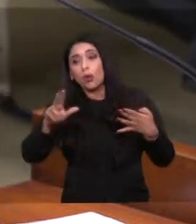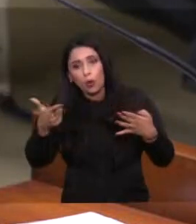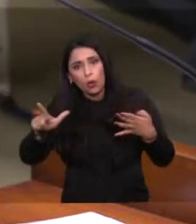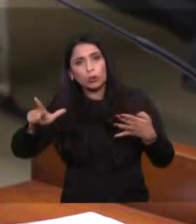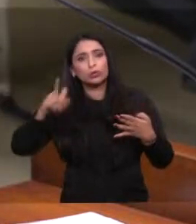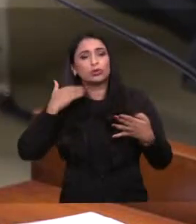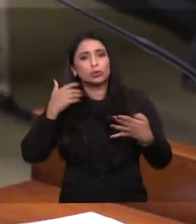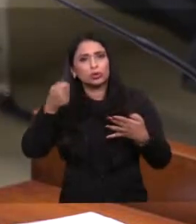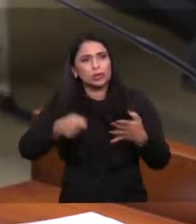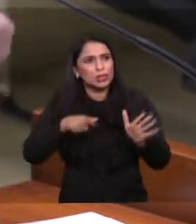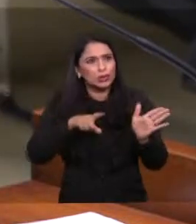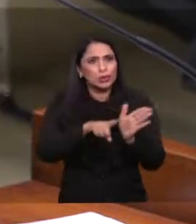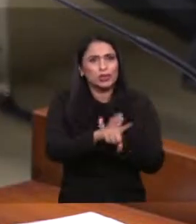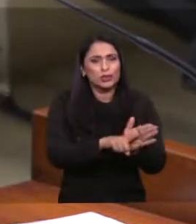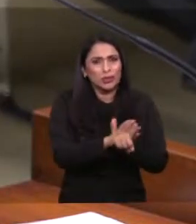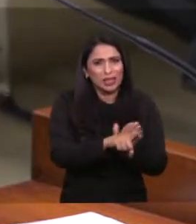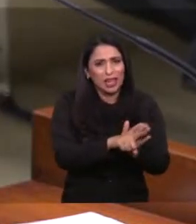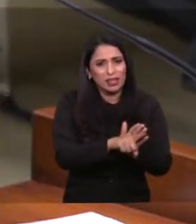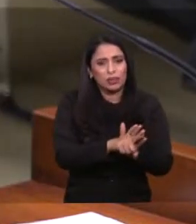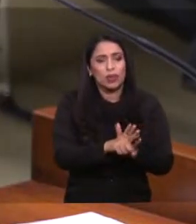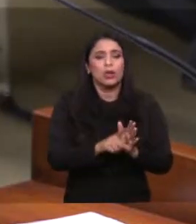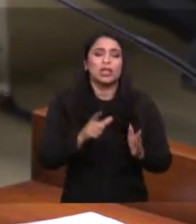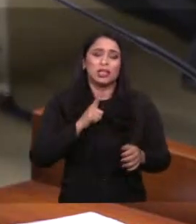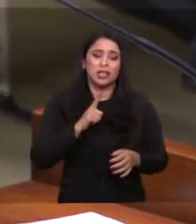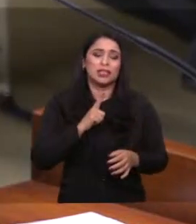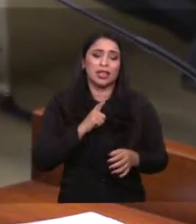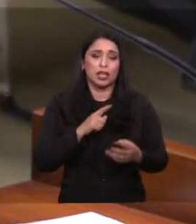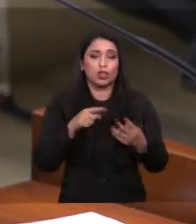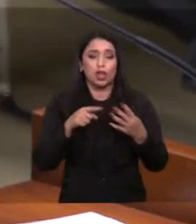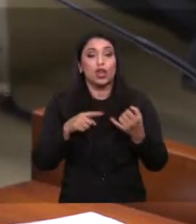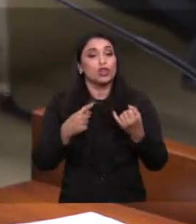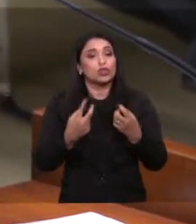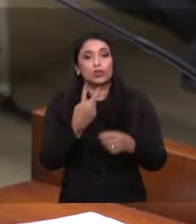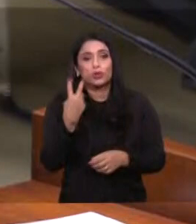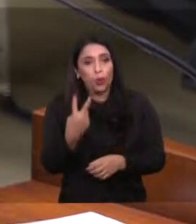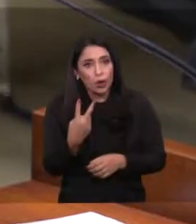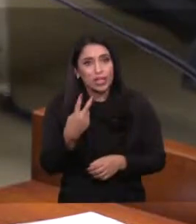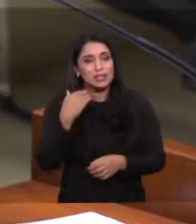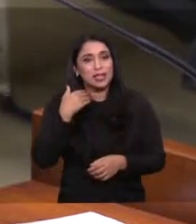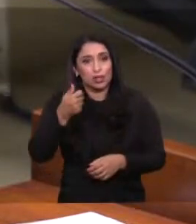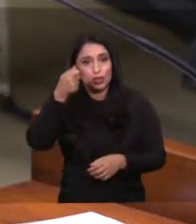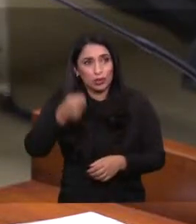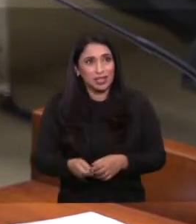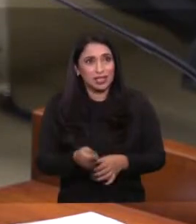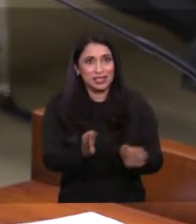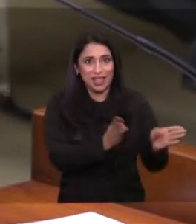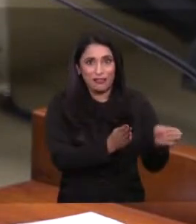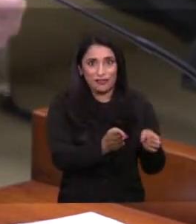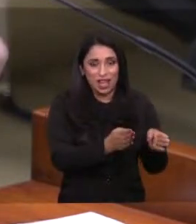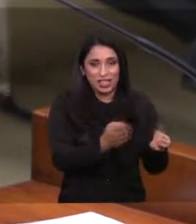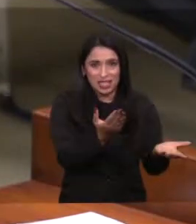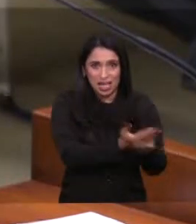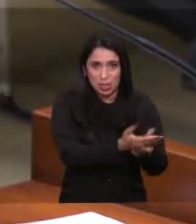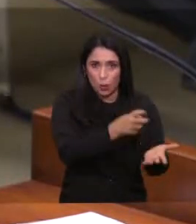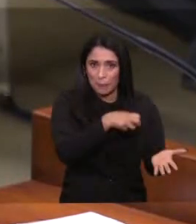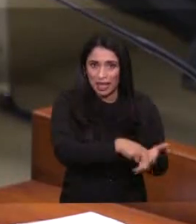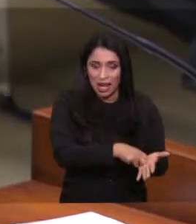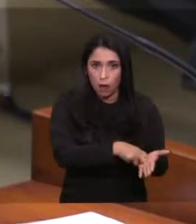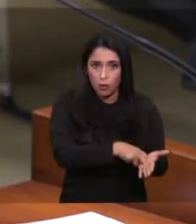para processar e julgar a ação penal. Dois juízes para atuar na fase da ação penal, que devia